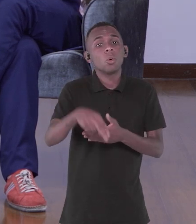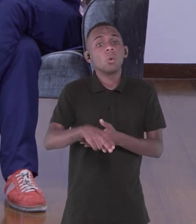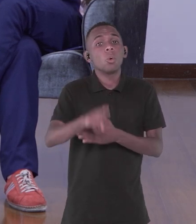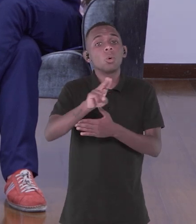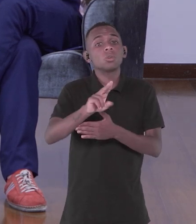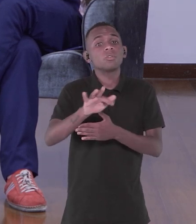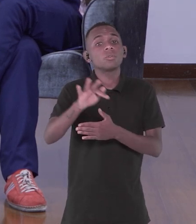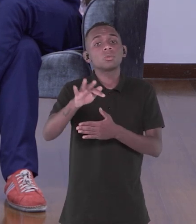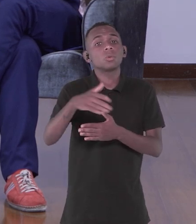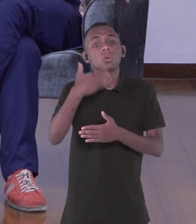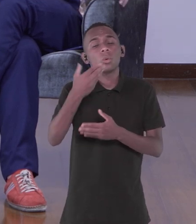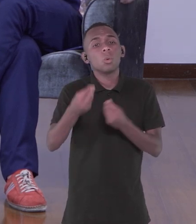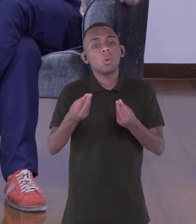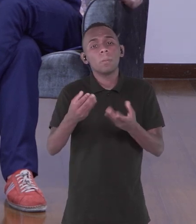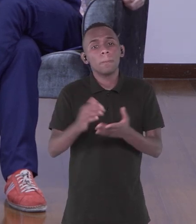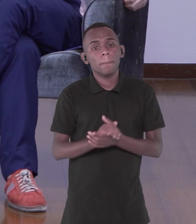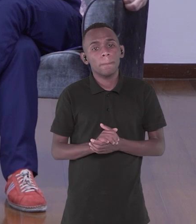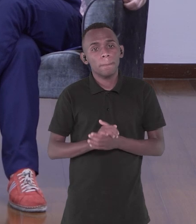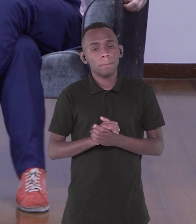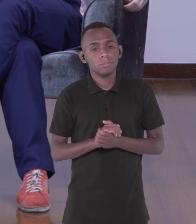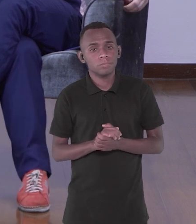depois disso tudo?